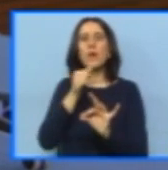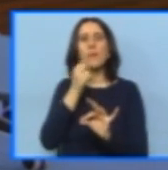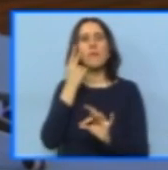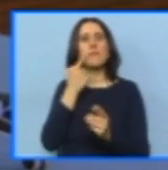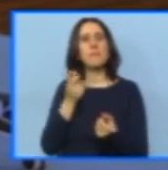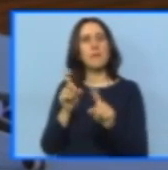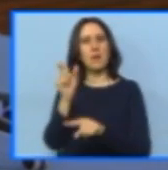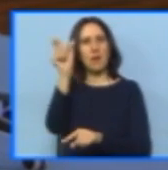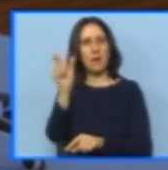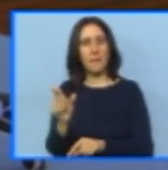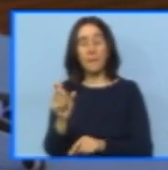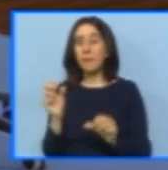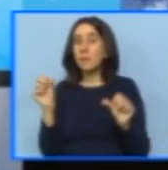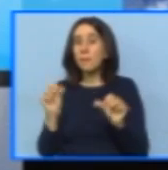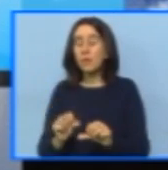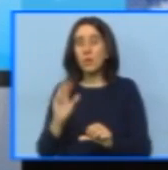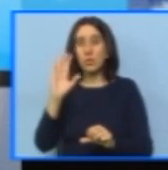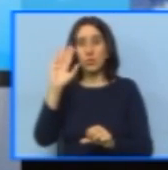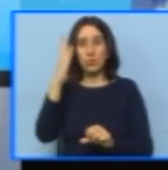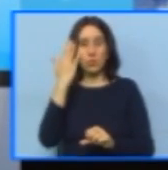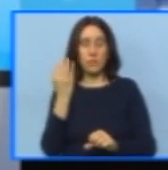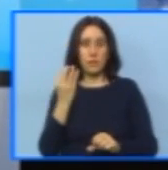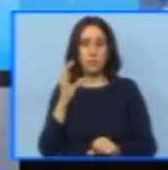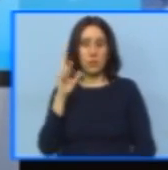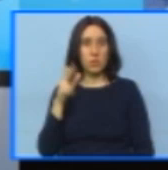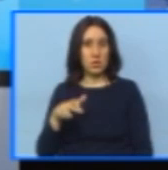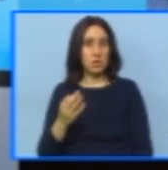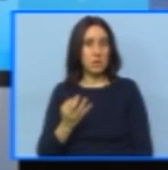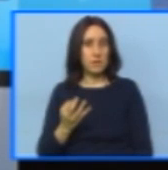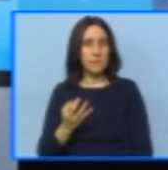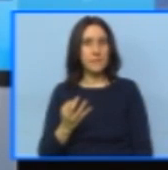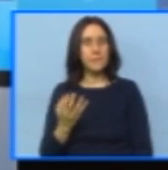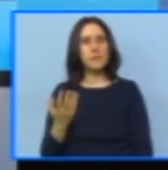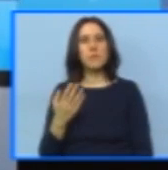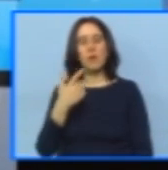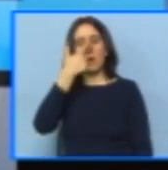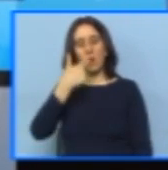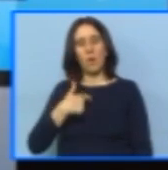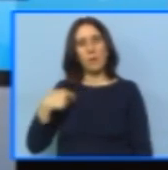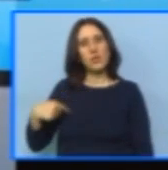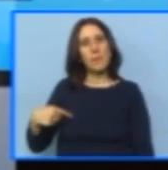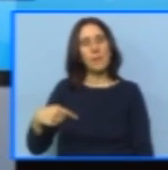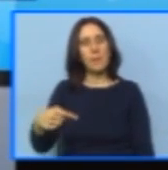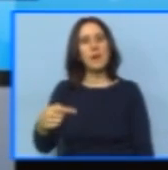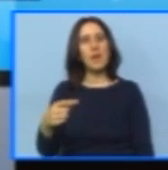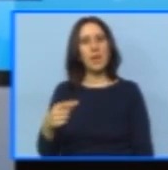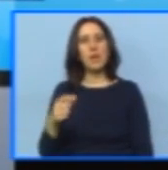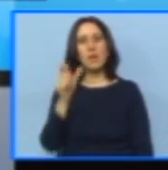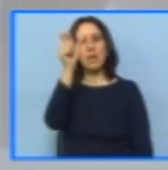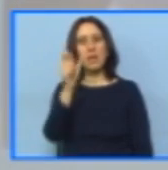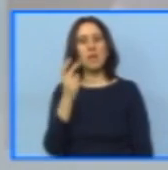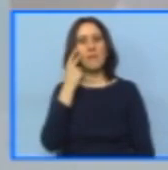ressuscitado. Pior ainda é quando, como acontece se calhar ao homem de hoje, ser indiferente ao